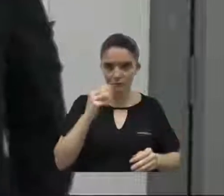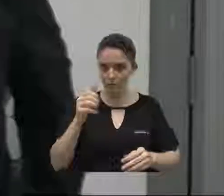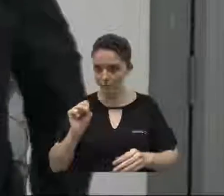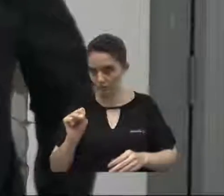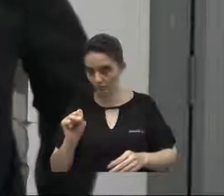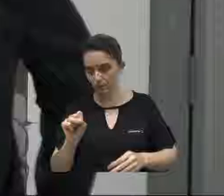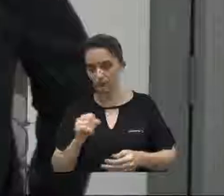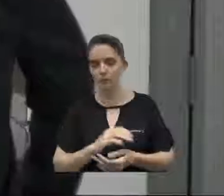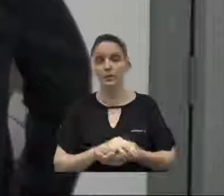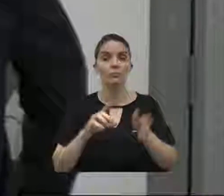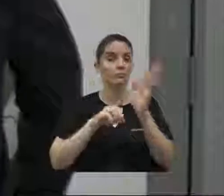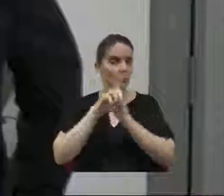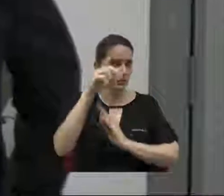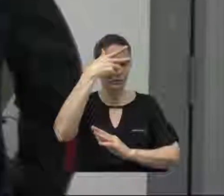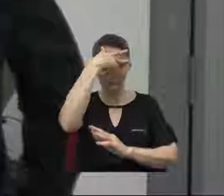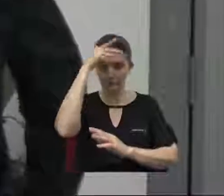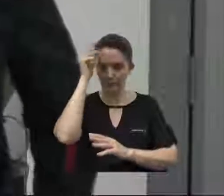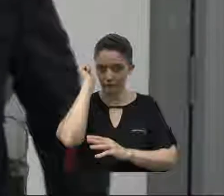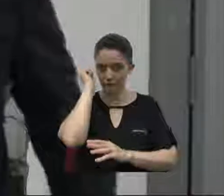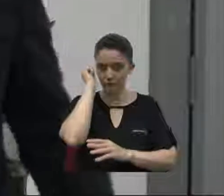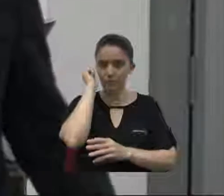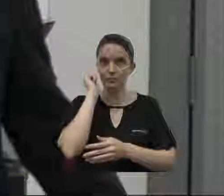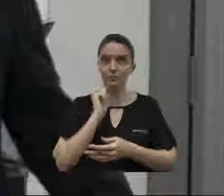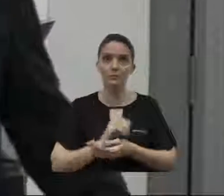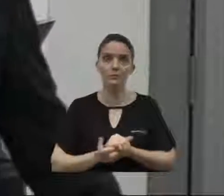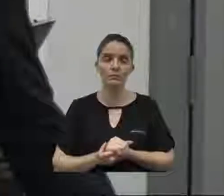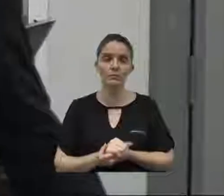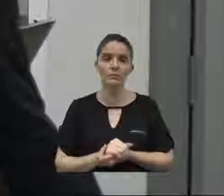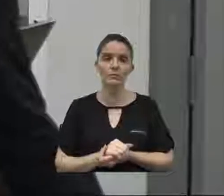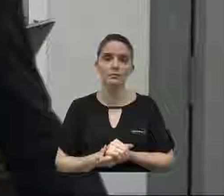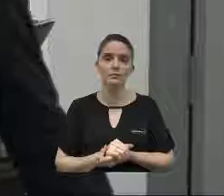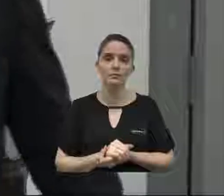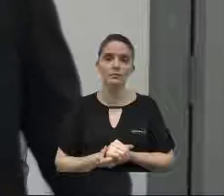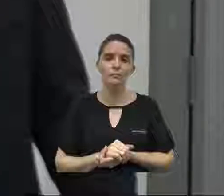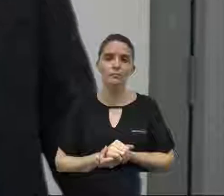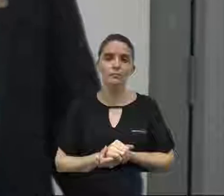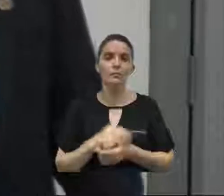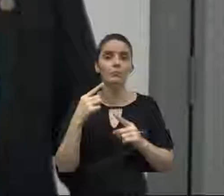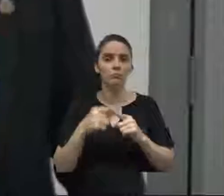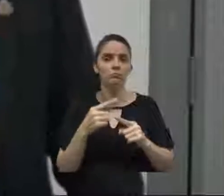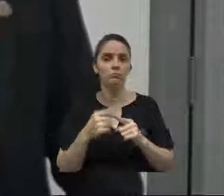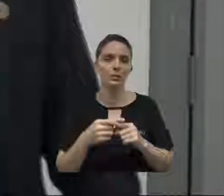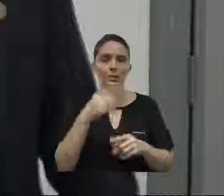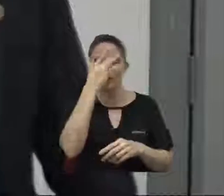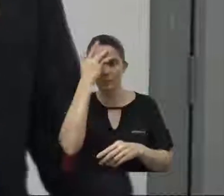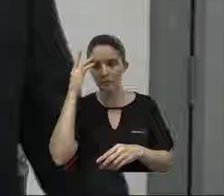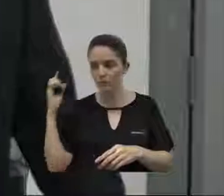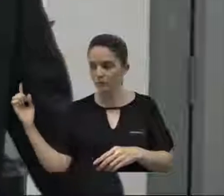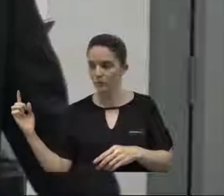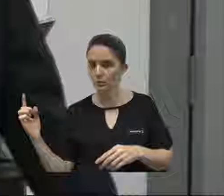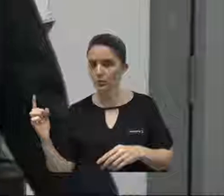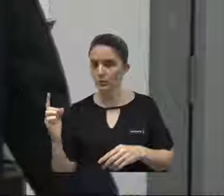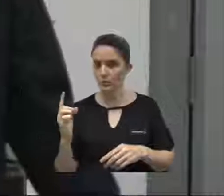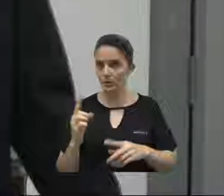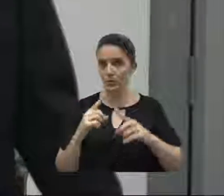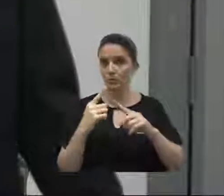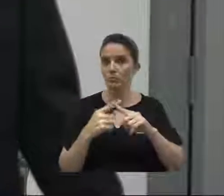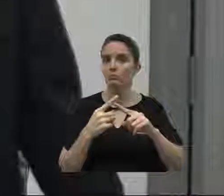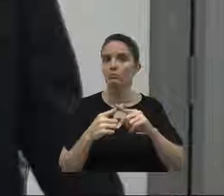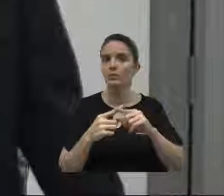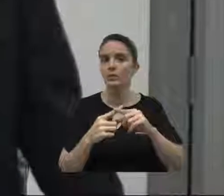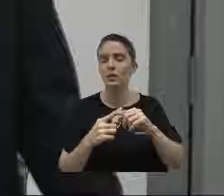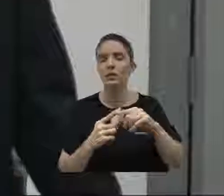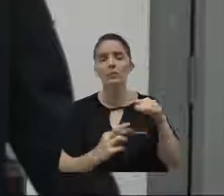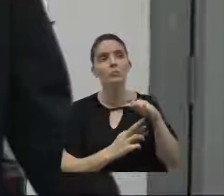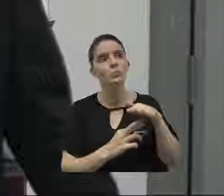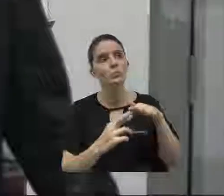Esse requerimento, vereadora Constância Félix, ele veio por solicitação de uma munícipe que durante um período da noite estava